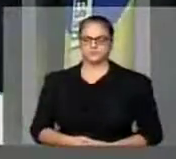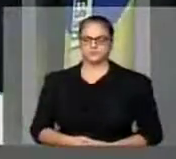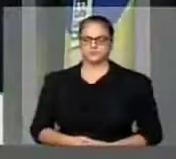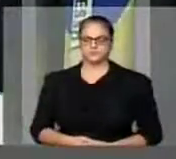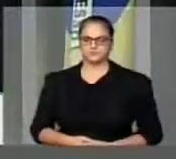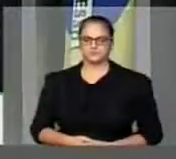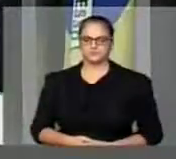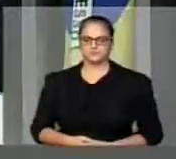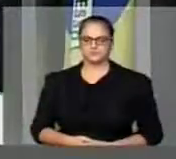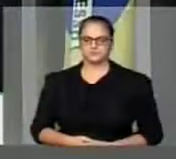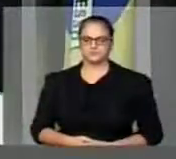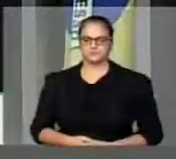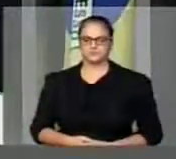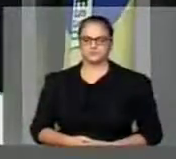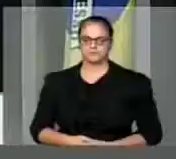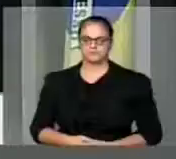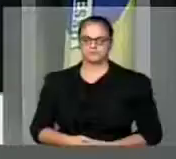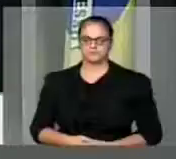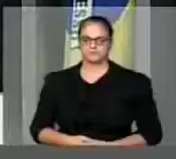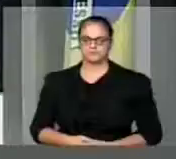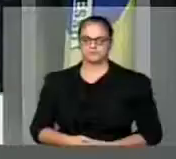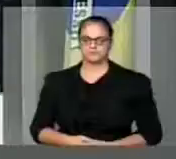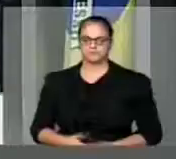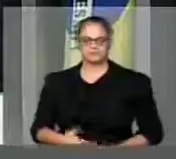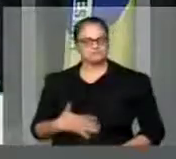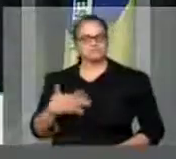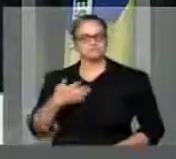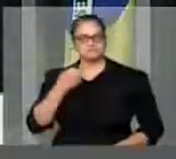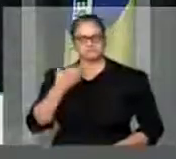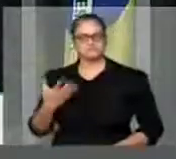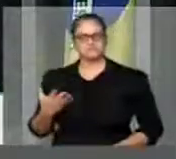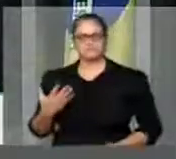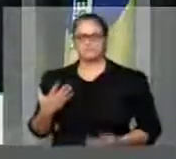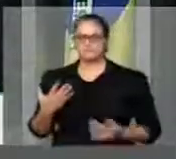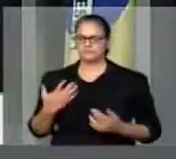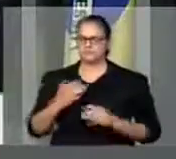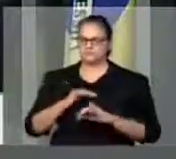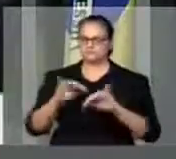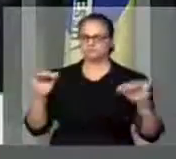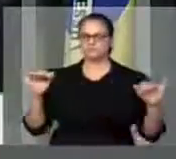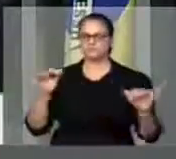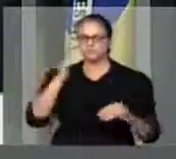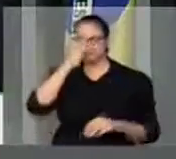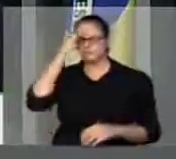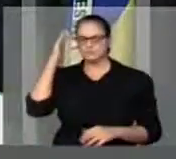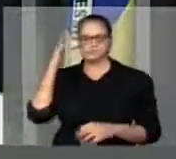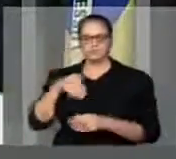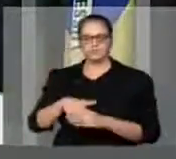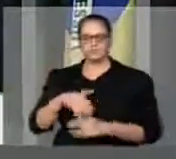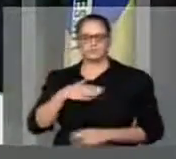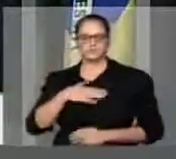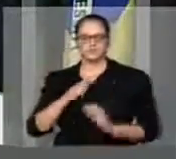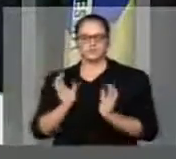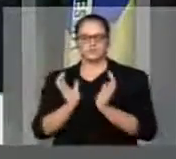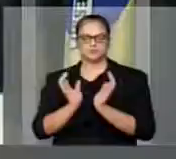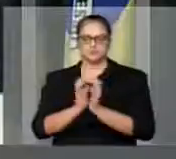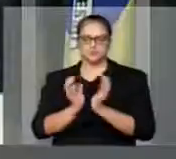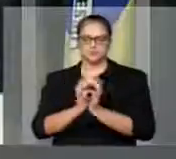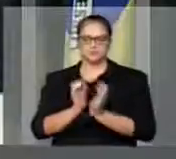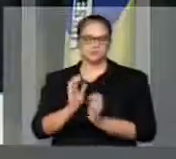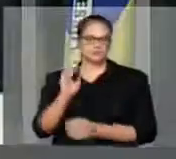poder falar para os nossos queridos eleitores no estado de Pernambuco e em todo o